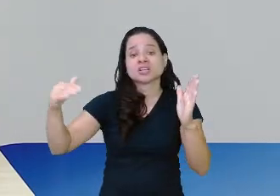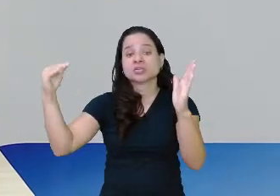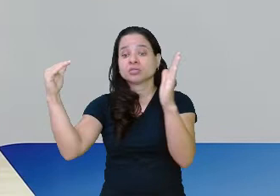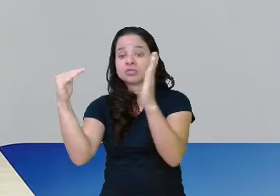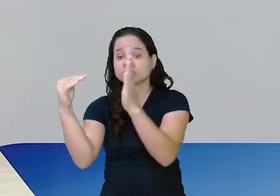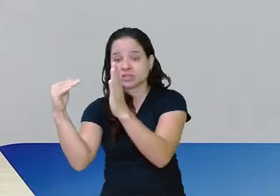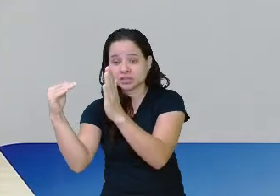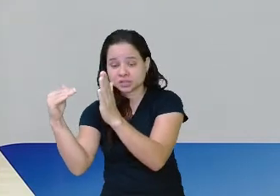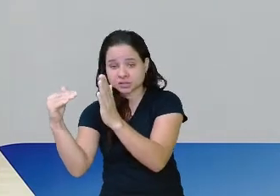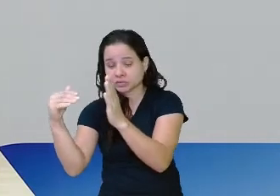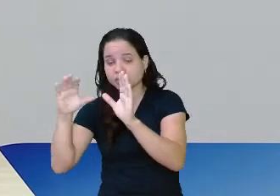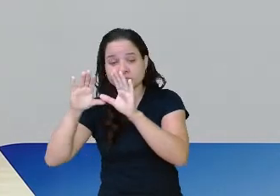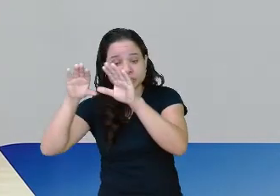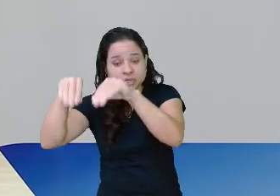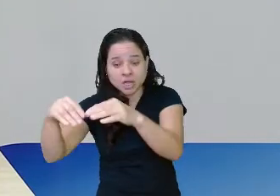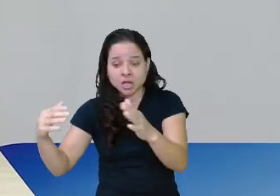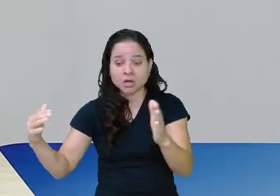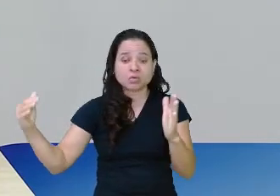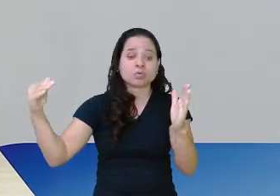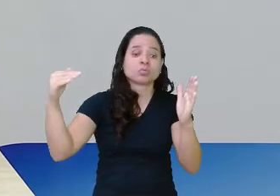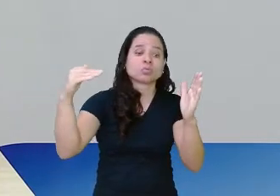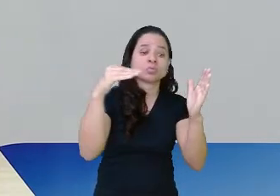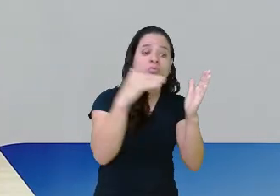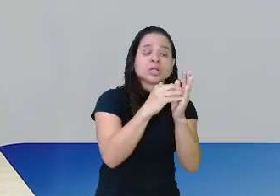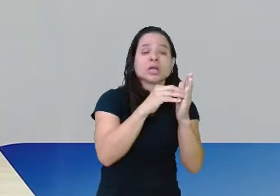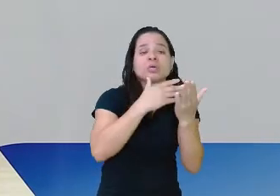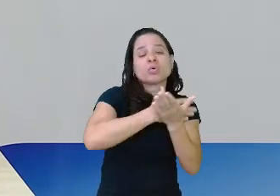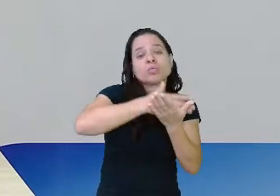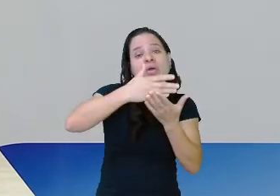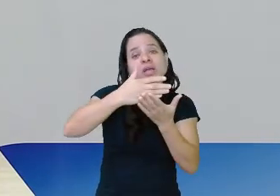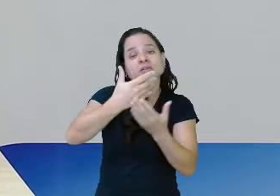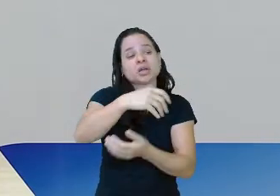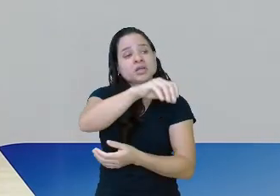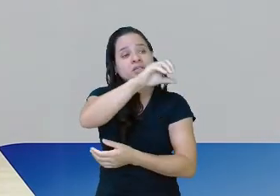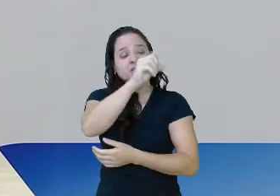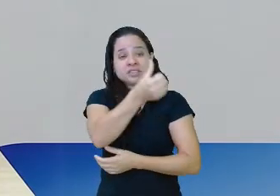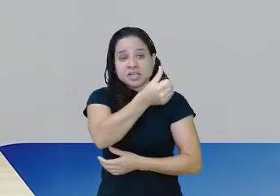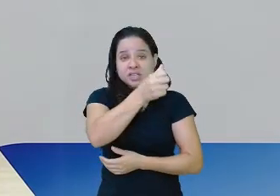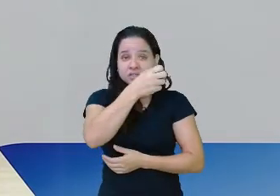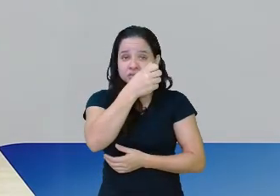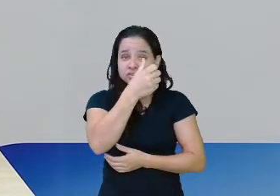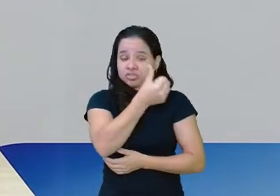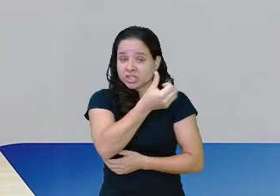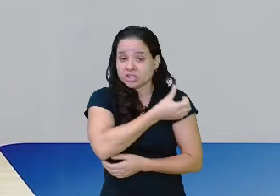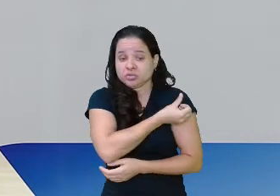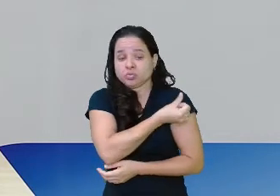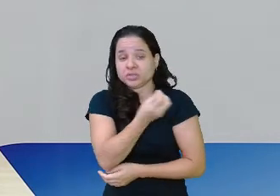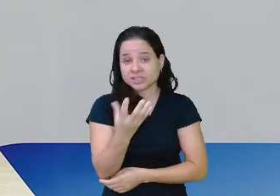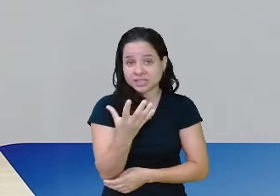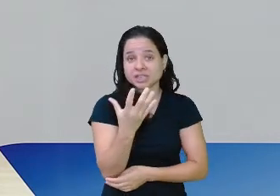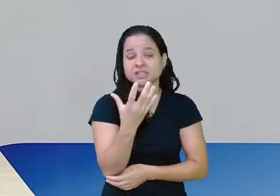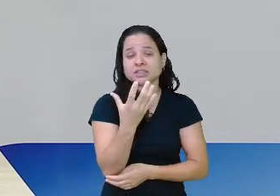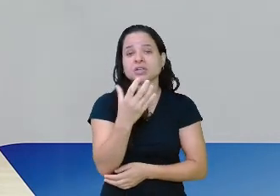do número. 6 unidades, 8 dezenas,